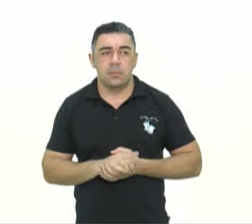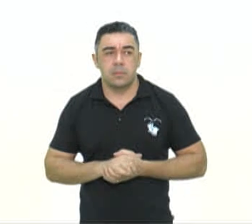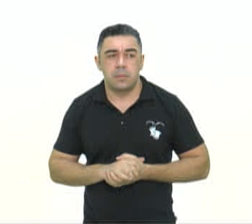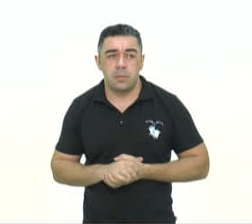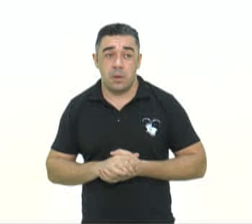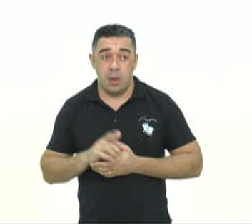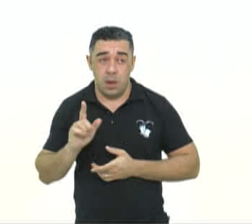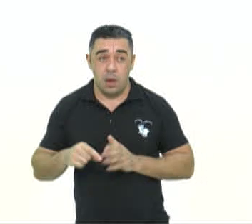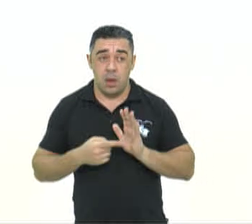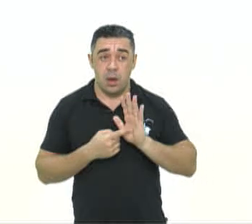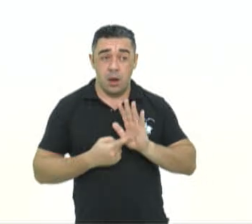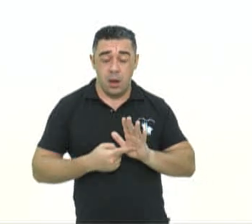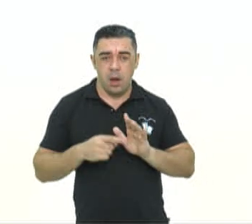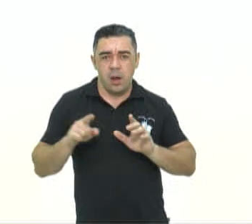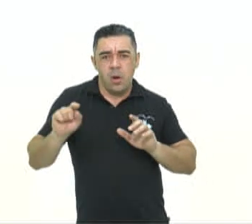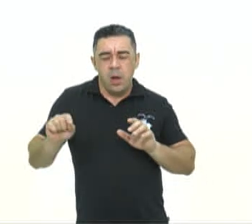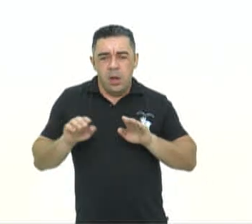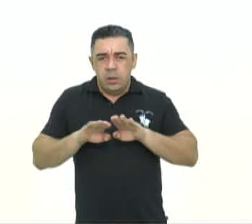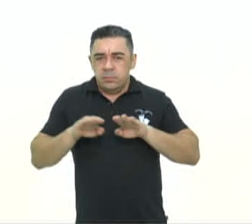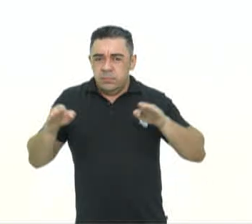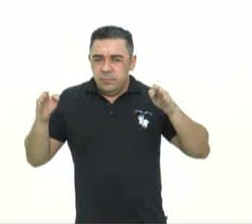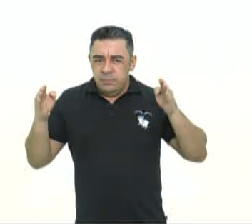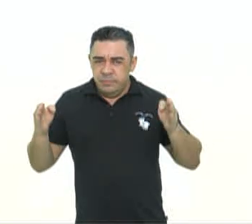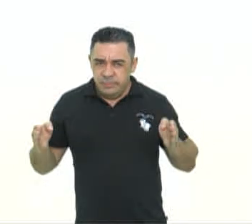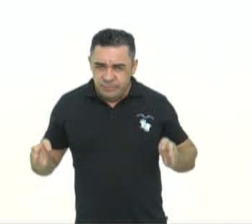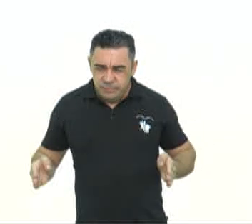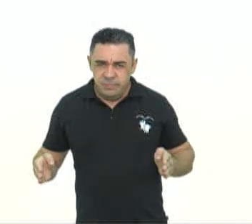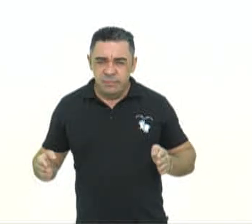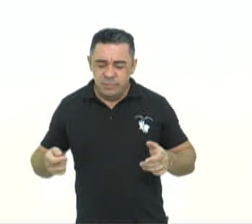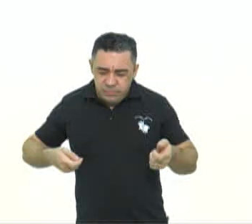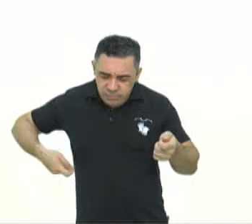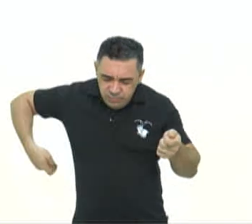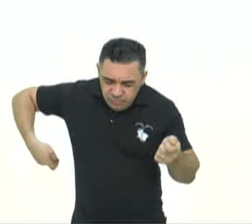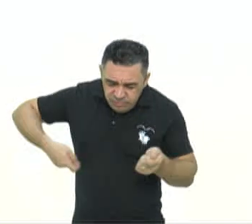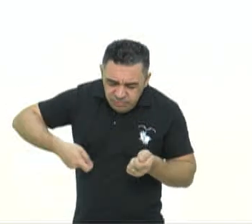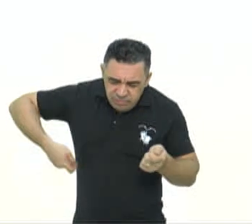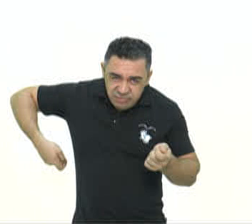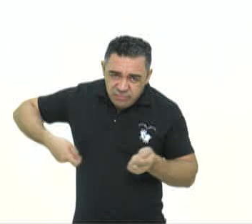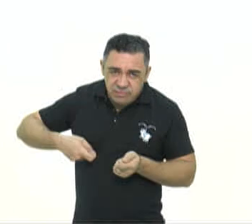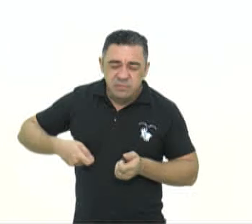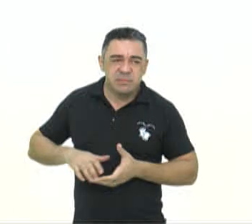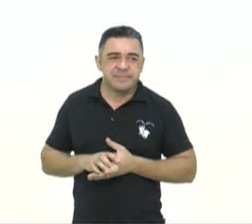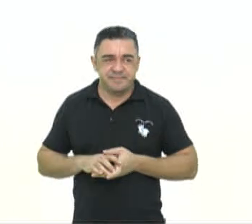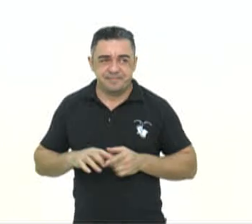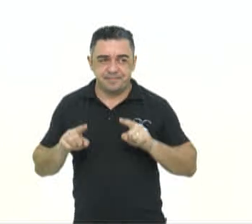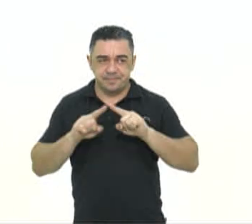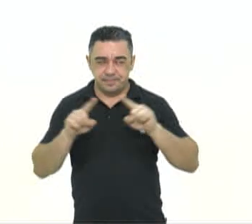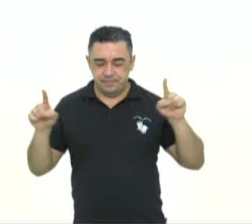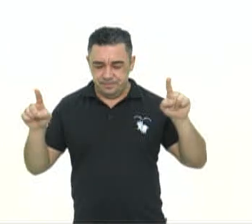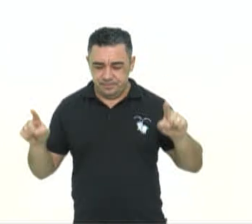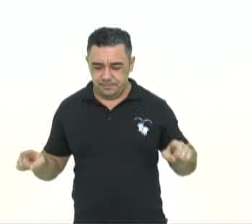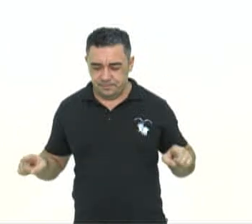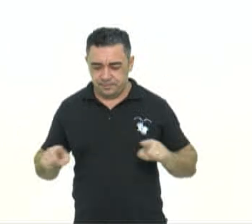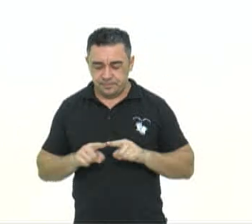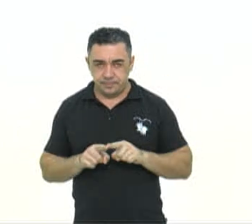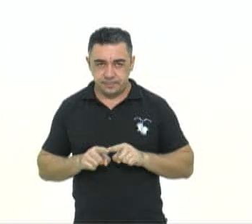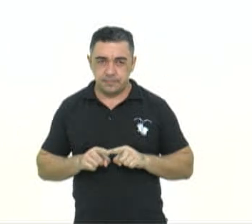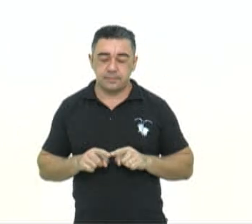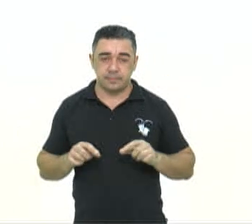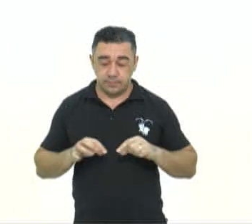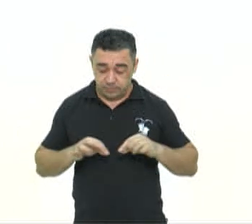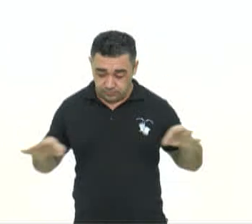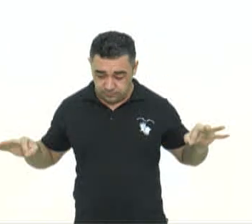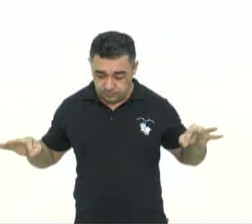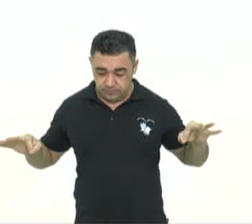A ilustração a seguir representa uma mesa de sinuca retangular, de largura